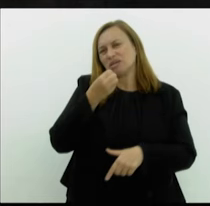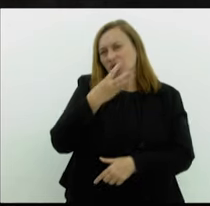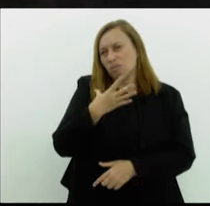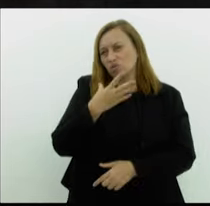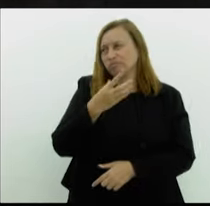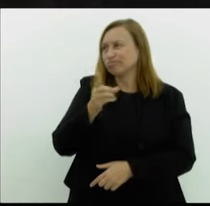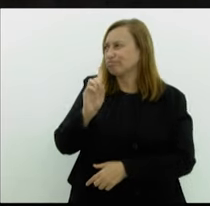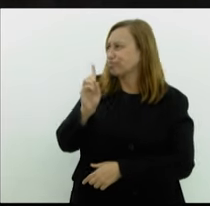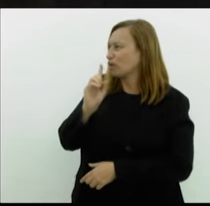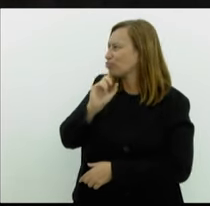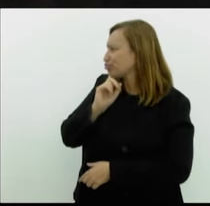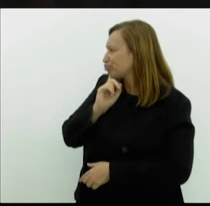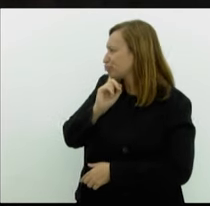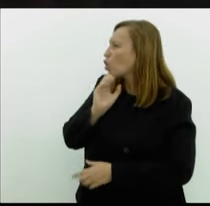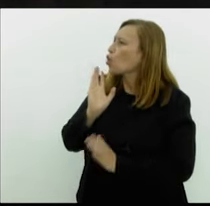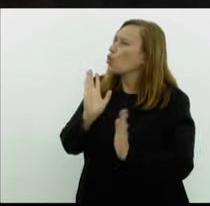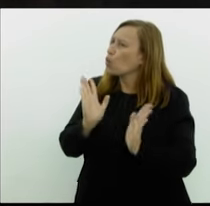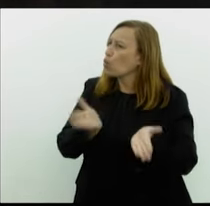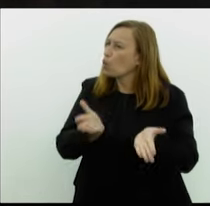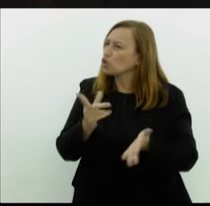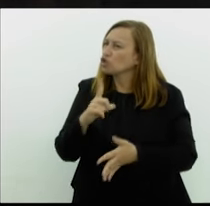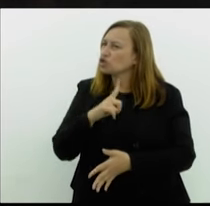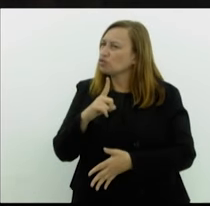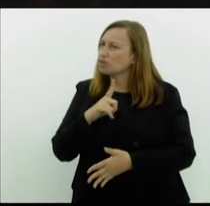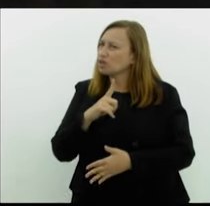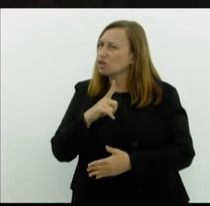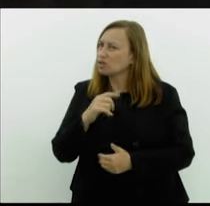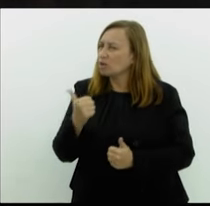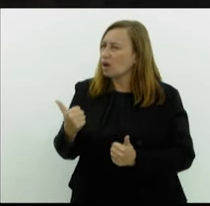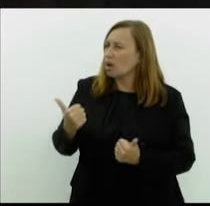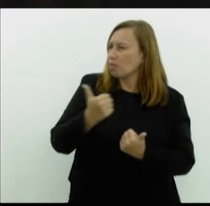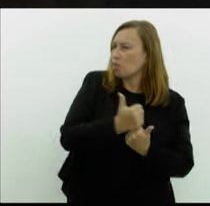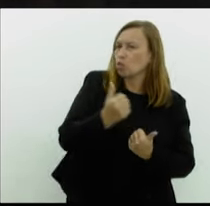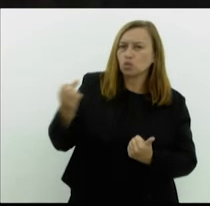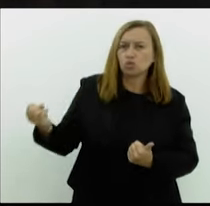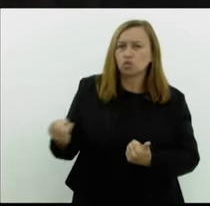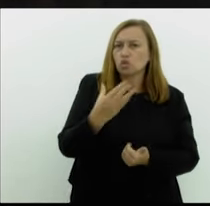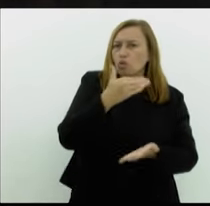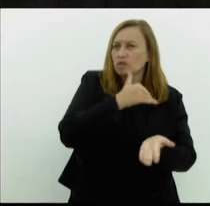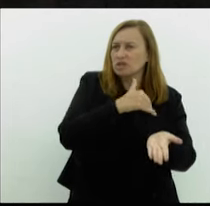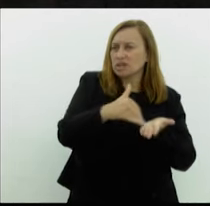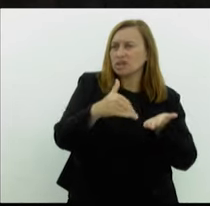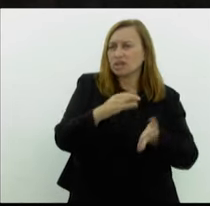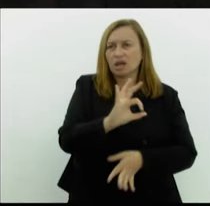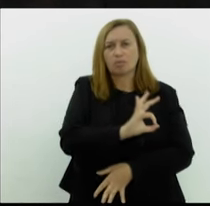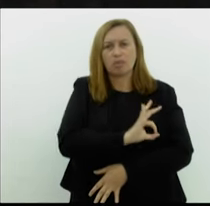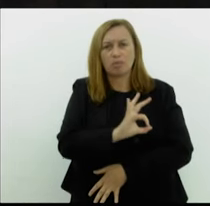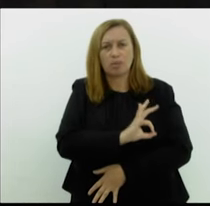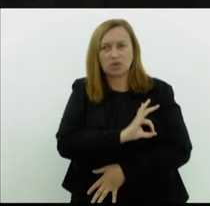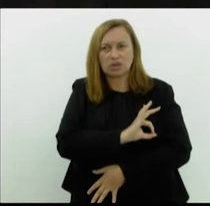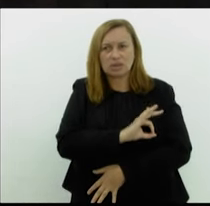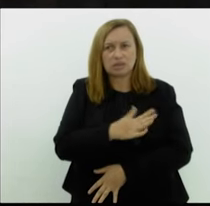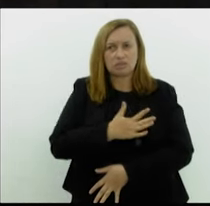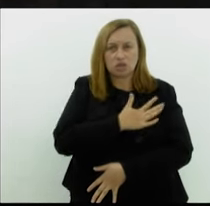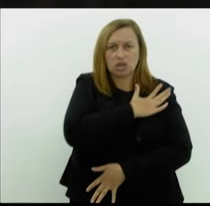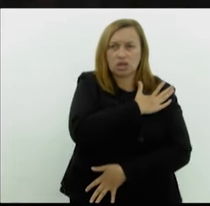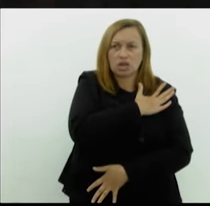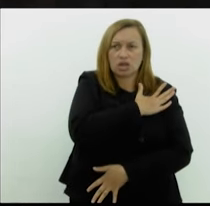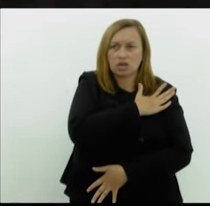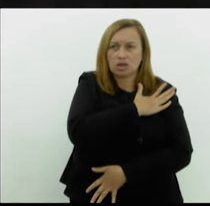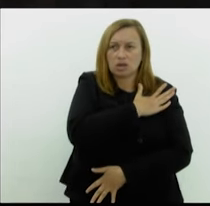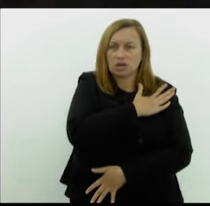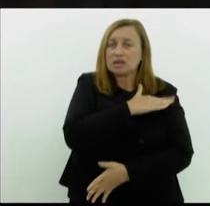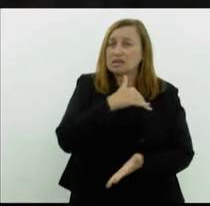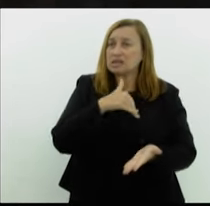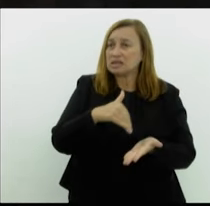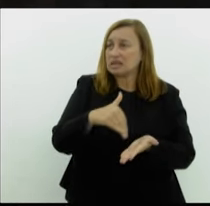Hoje, tivemos a posse de um novo secretário da Polícia Militar. Secretários